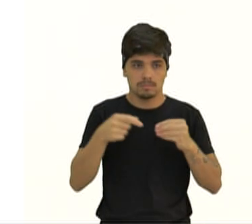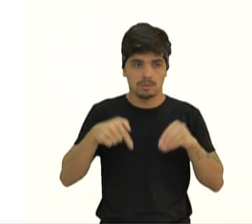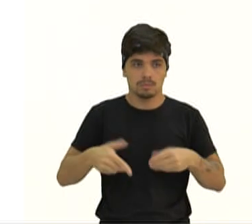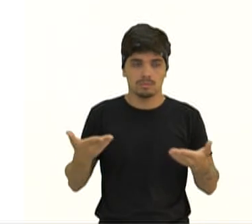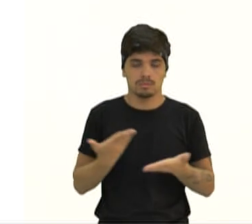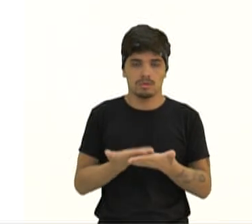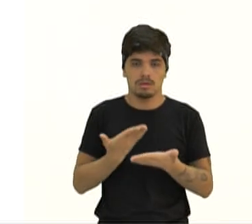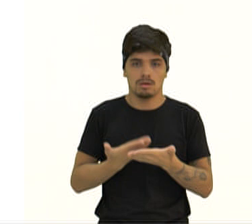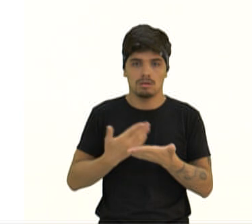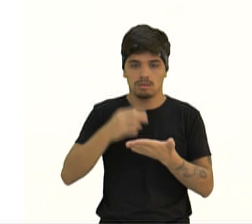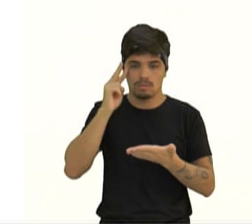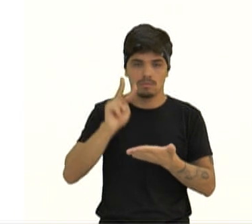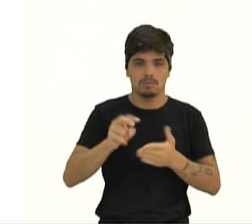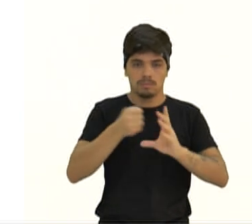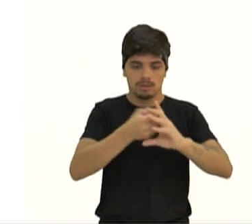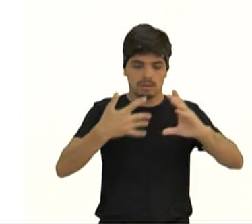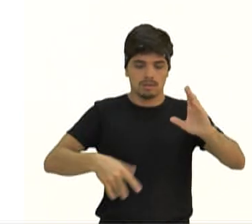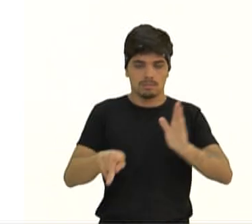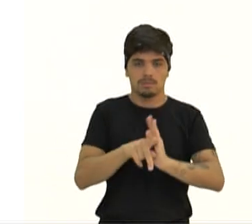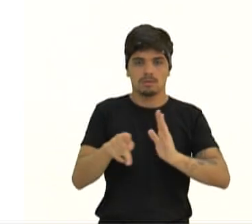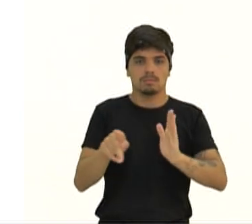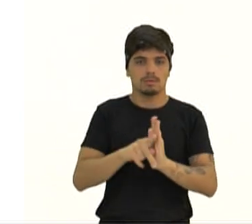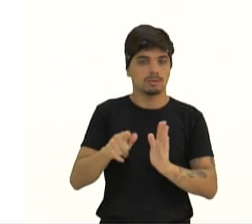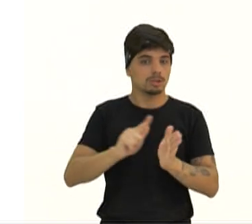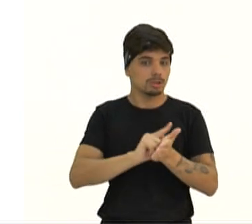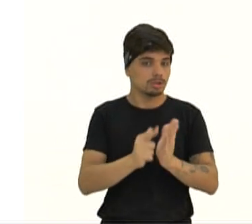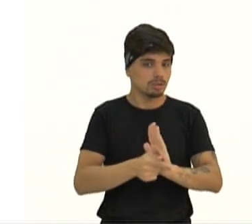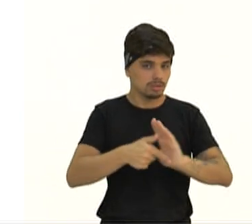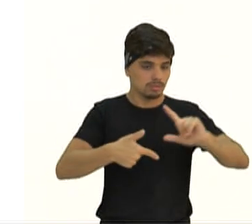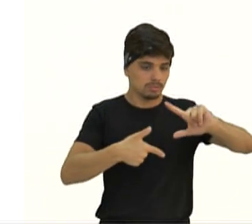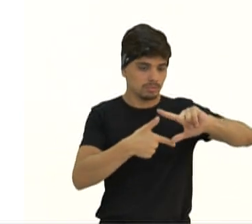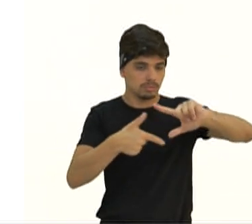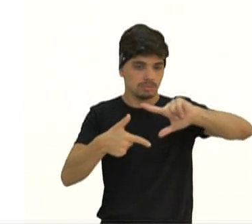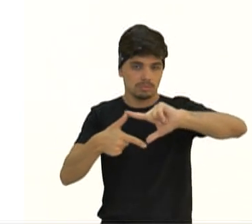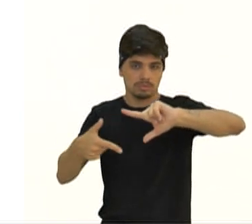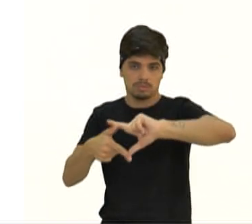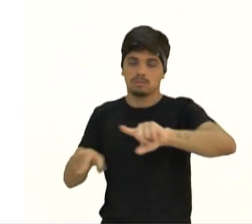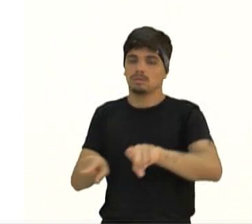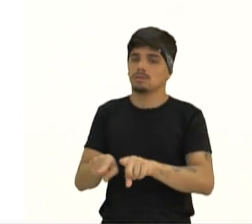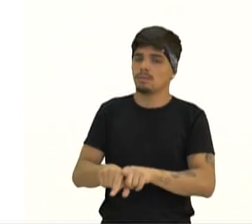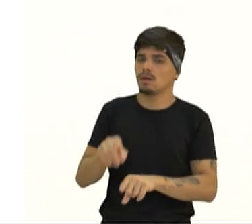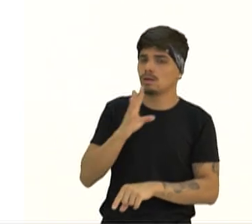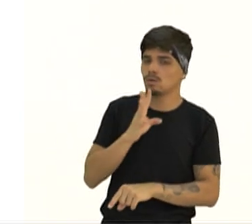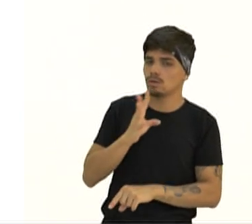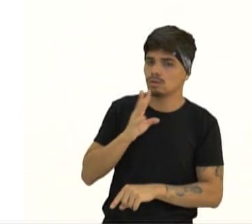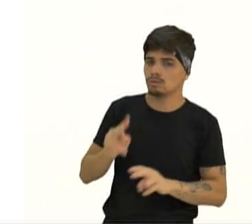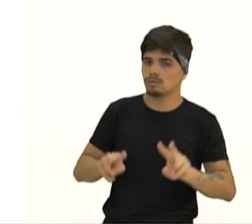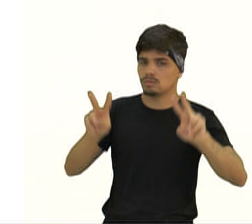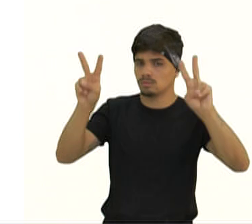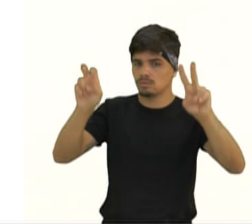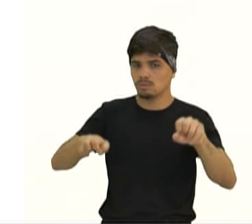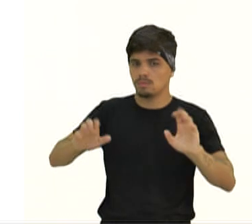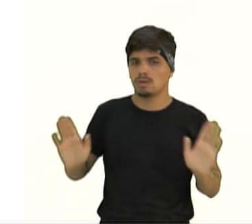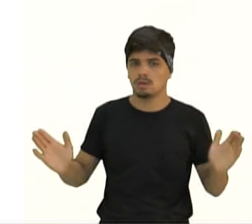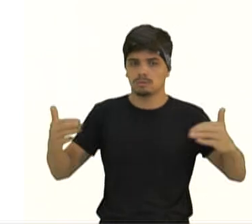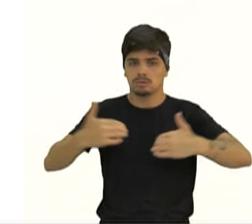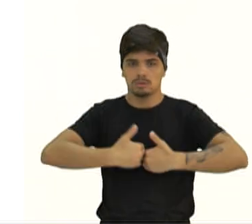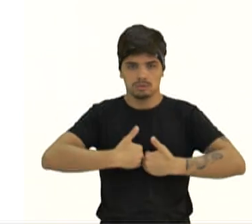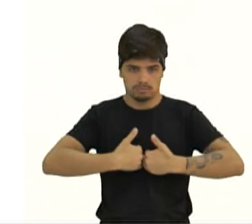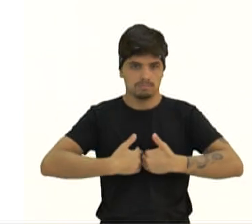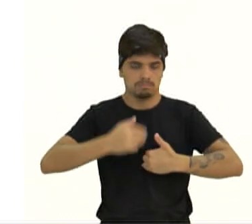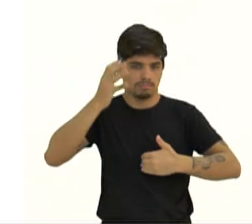na aula de hoje nós vimos as características do gênero tirinha e conhecemos um pouco mais sobre o espectro autista